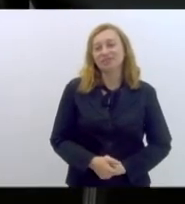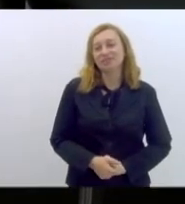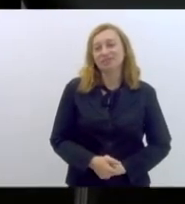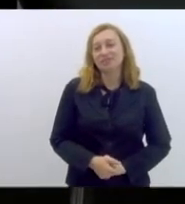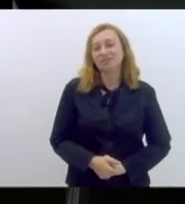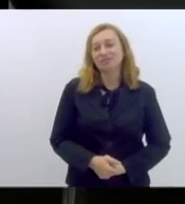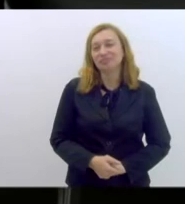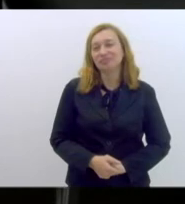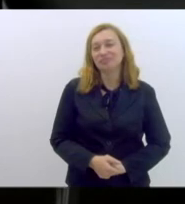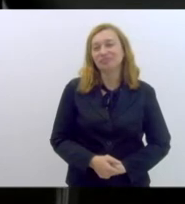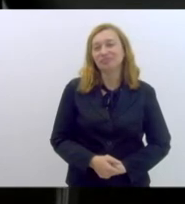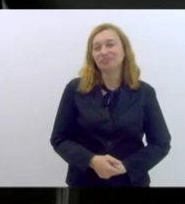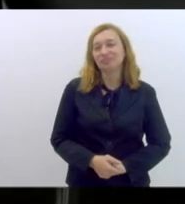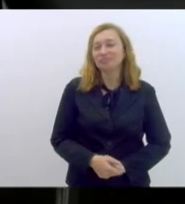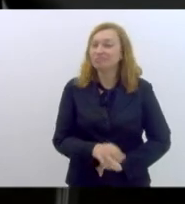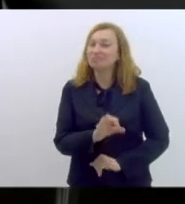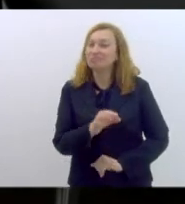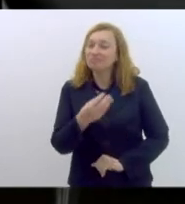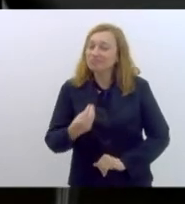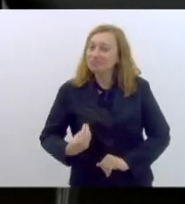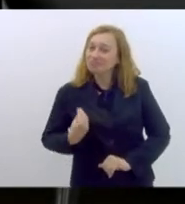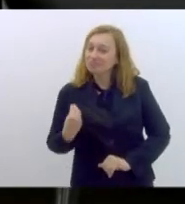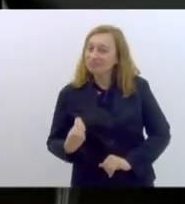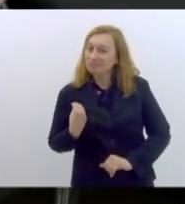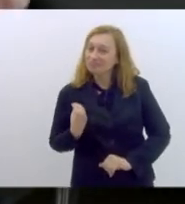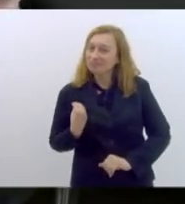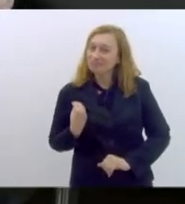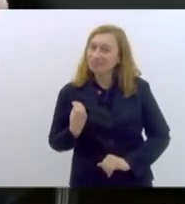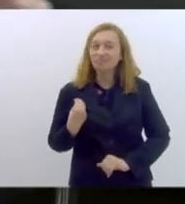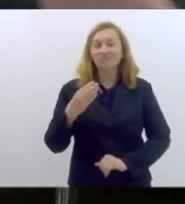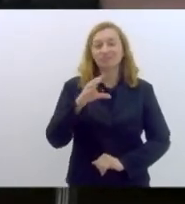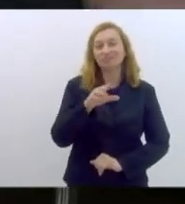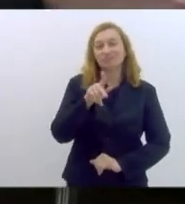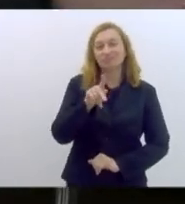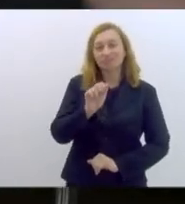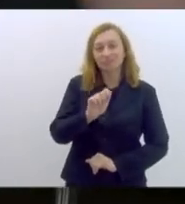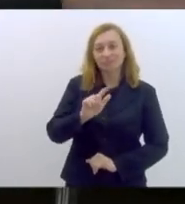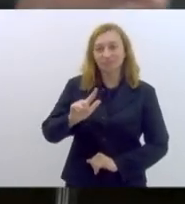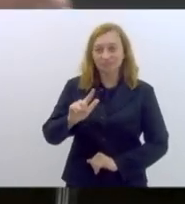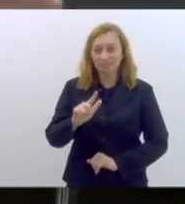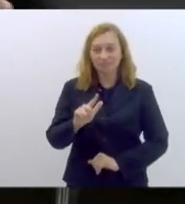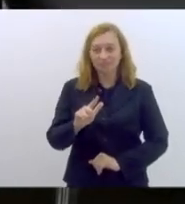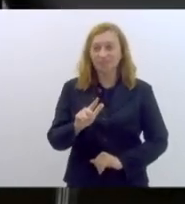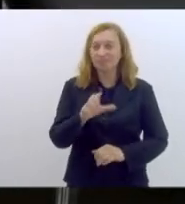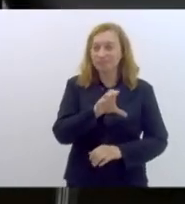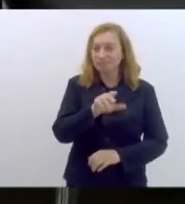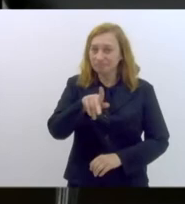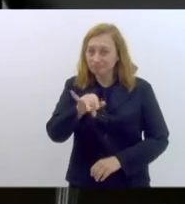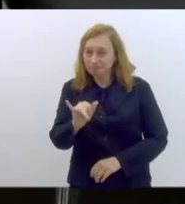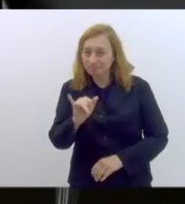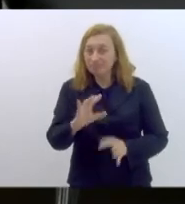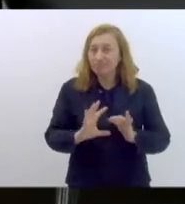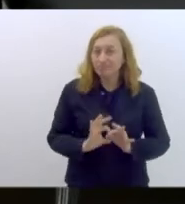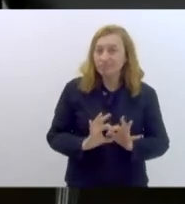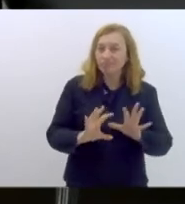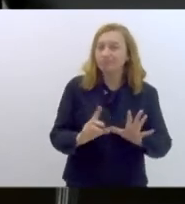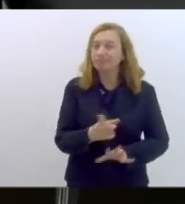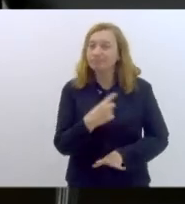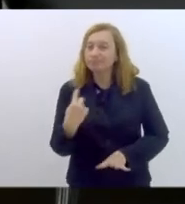exatamente a gente vive num cipoal, nós aqui, essa CPI permitiu que